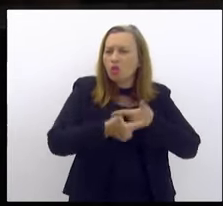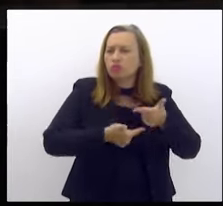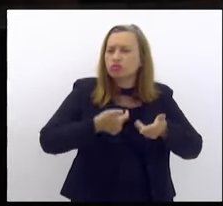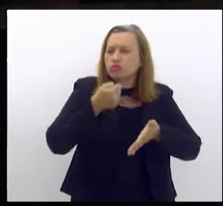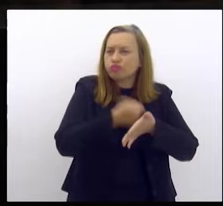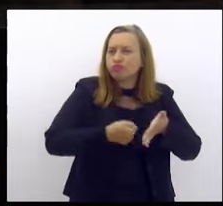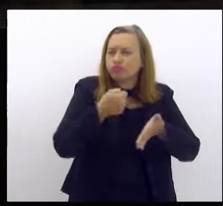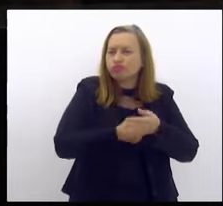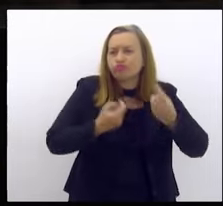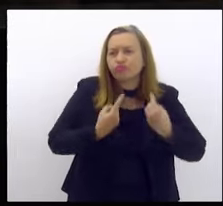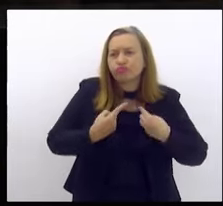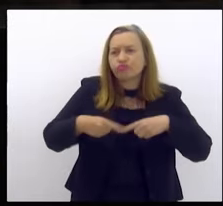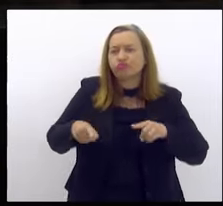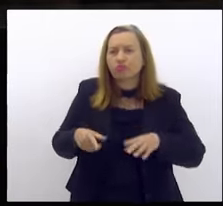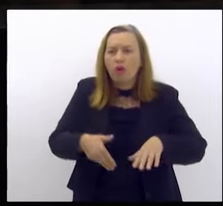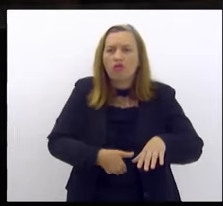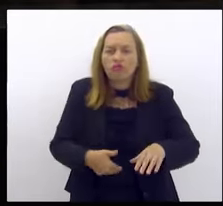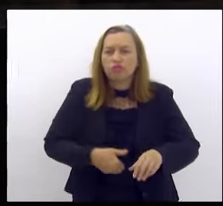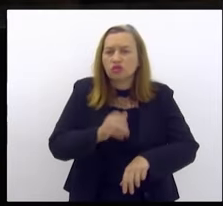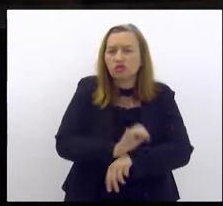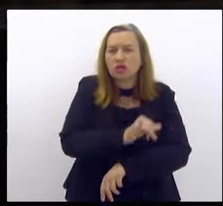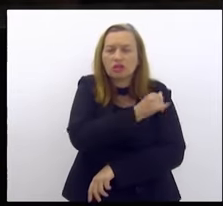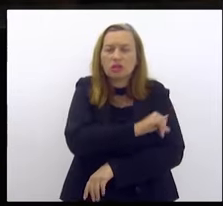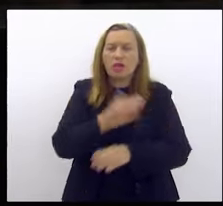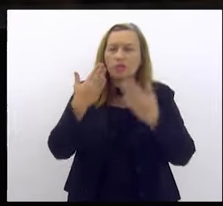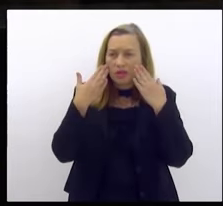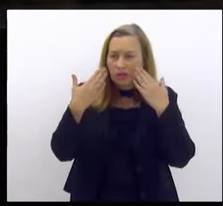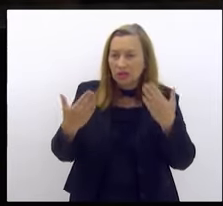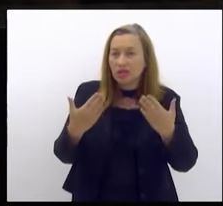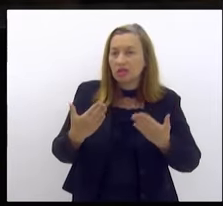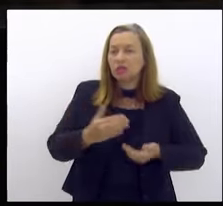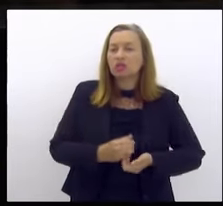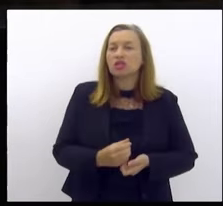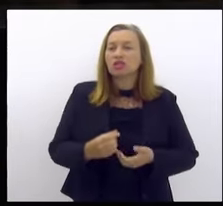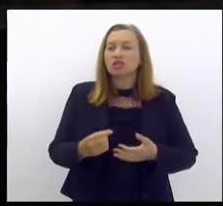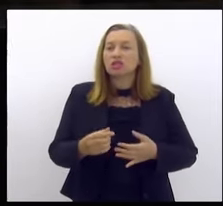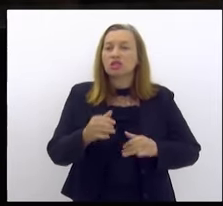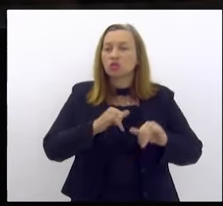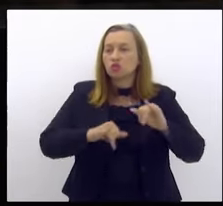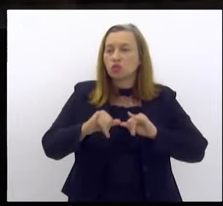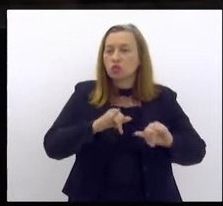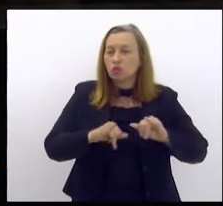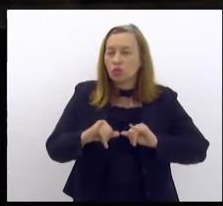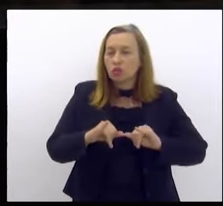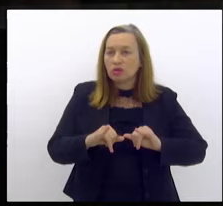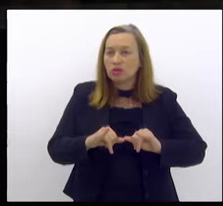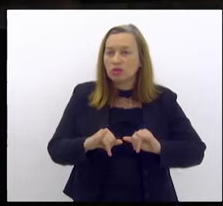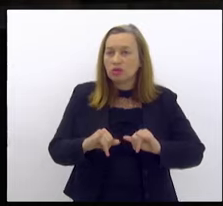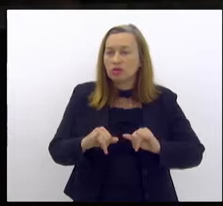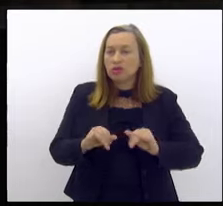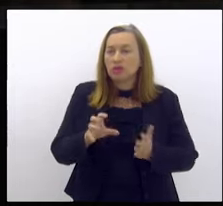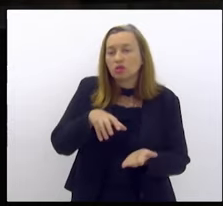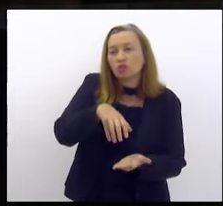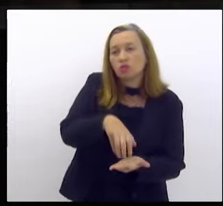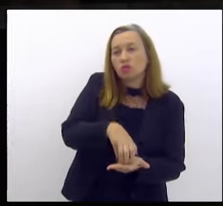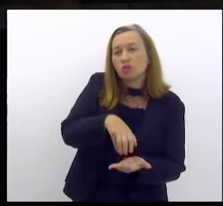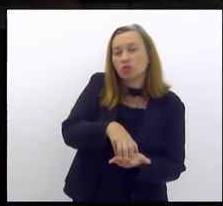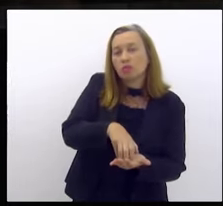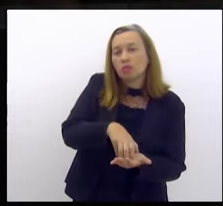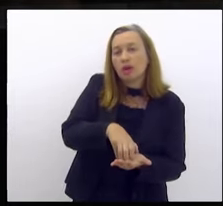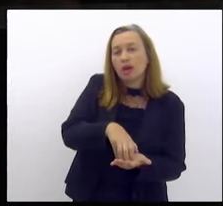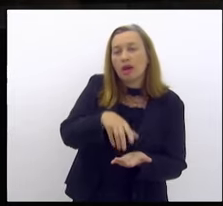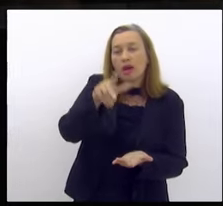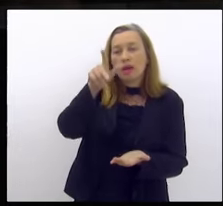fome no Estado do Rio de Janeiro, e foram apresentados, inclusive, dados da Rede Pensam, que é uma rede ligada